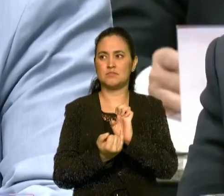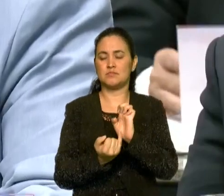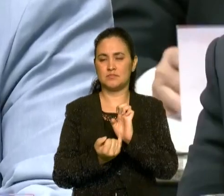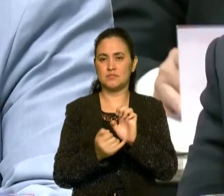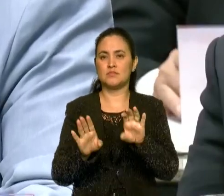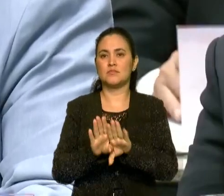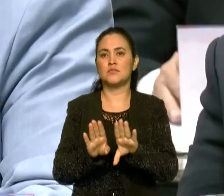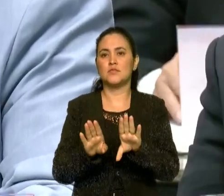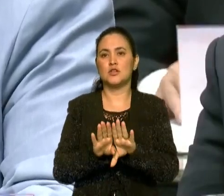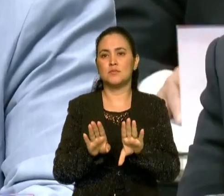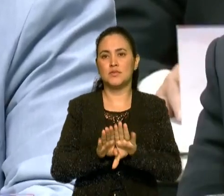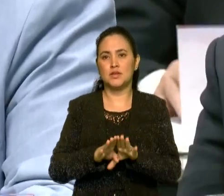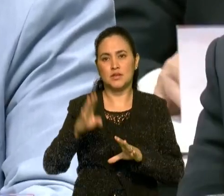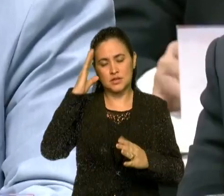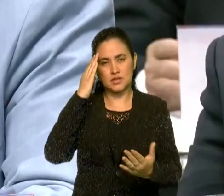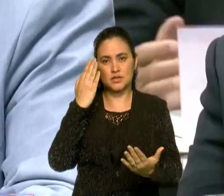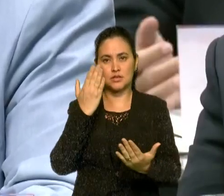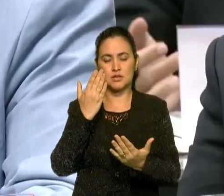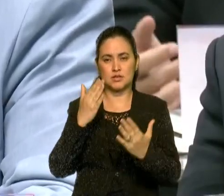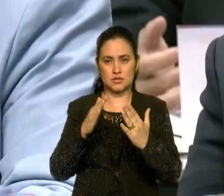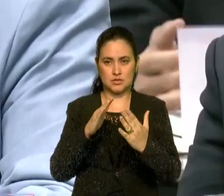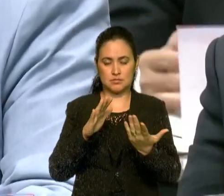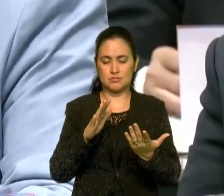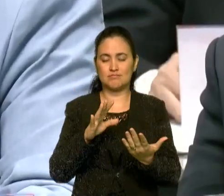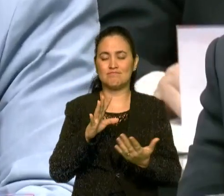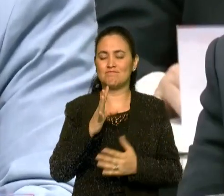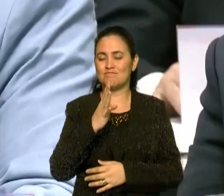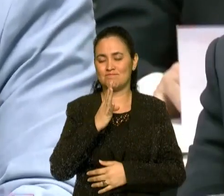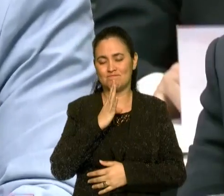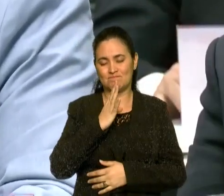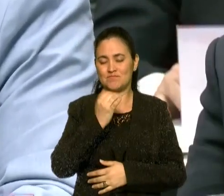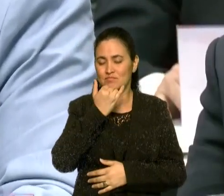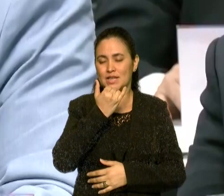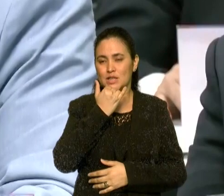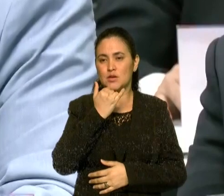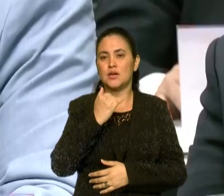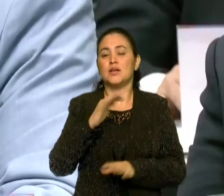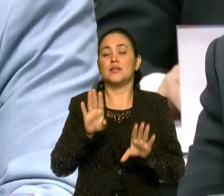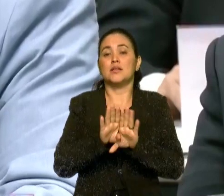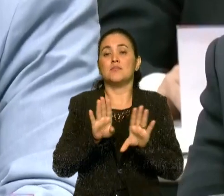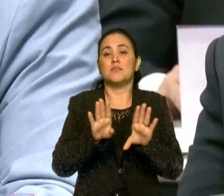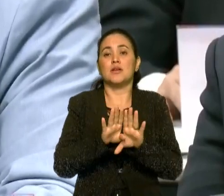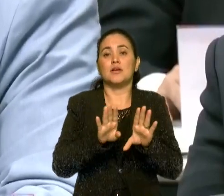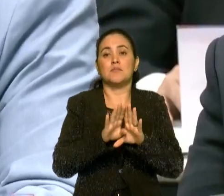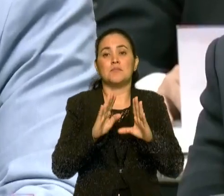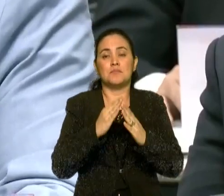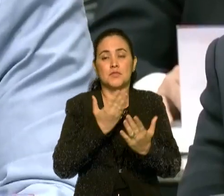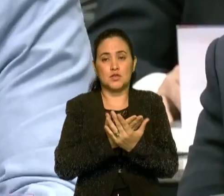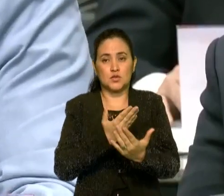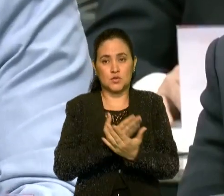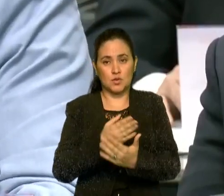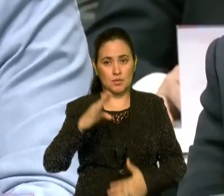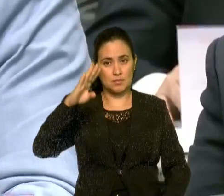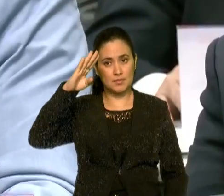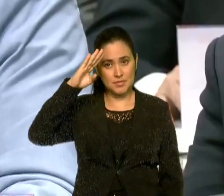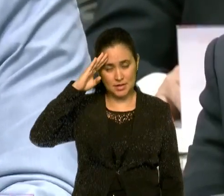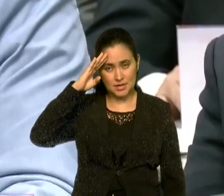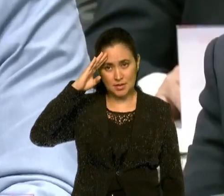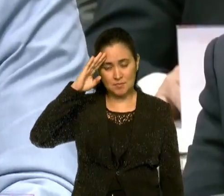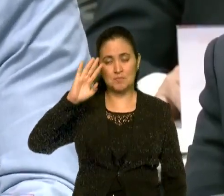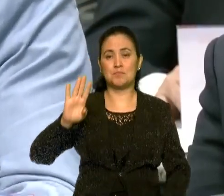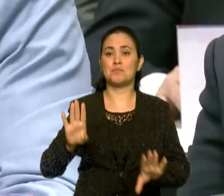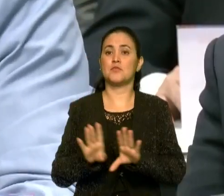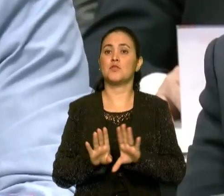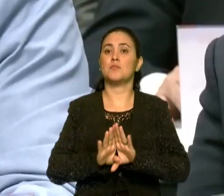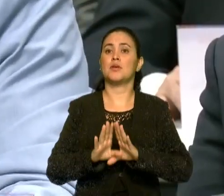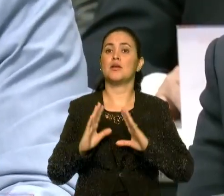para a cidade de Codó. Ação como esta que nos orgulha e nos faz cada vez mais ser leal ao nosso